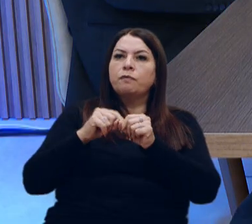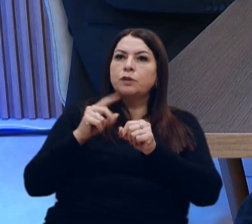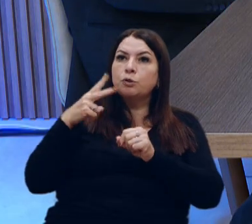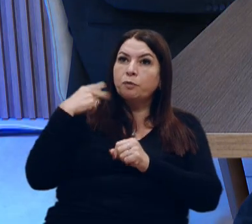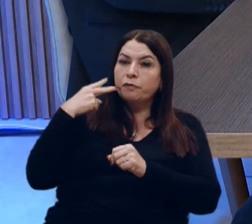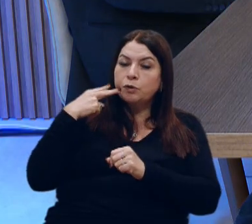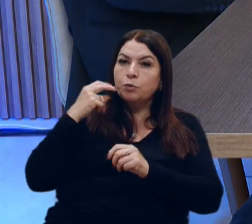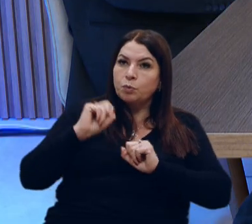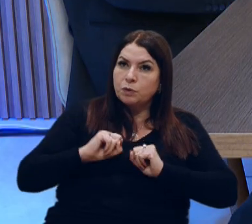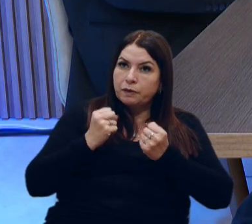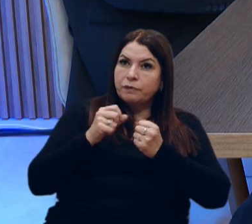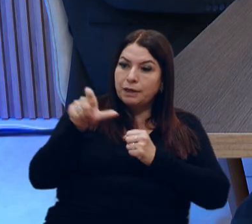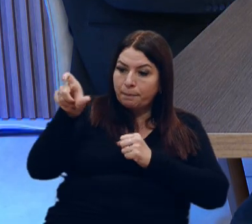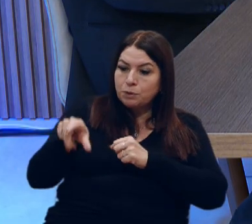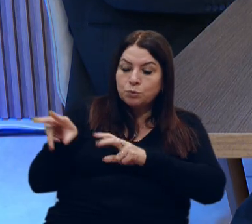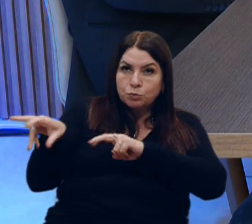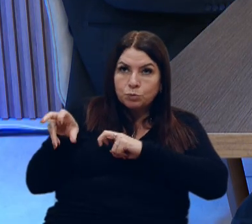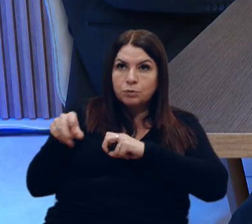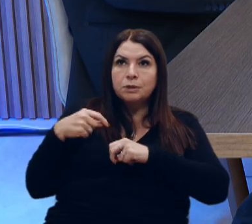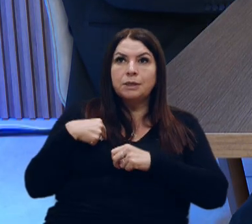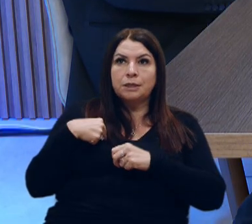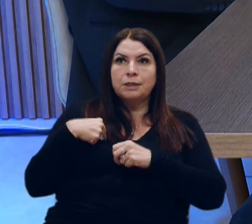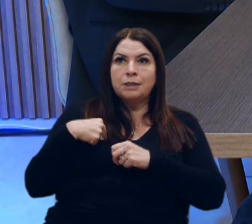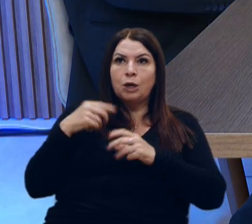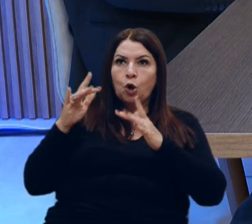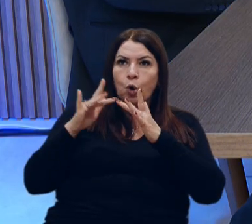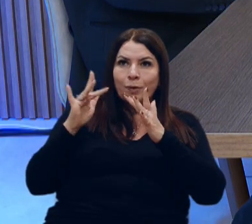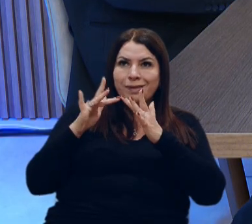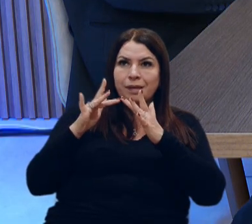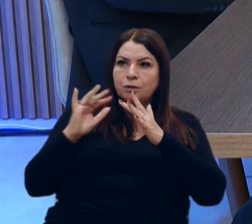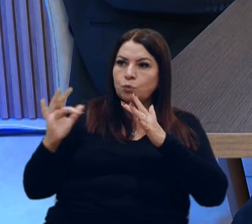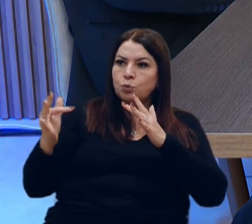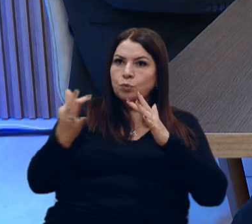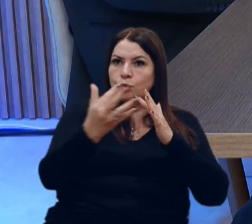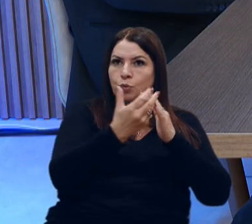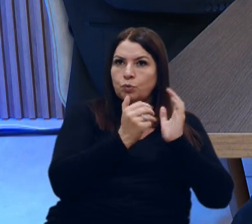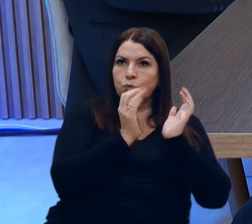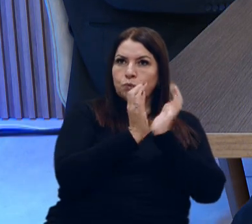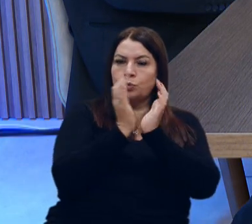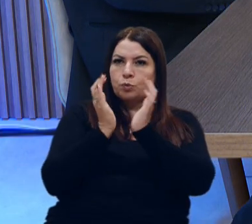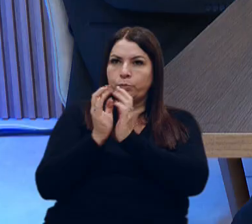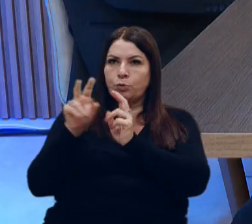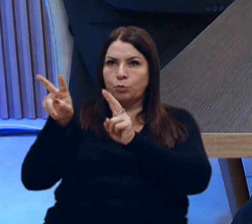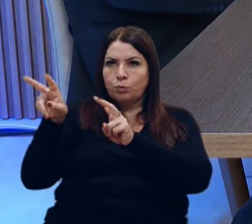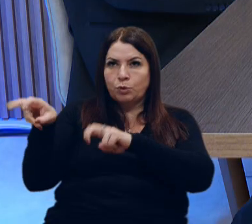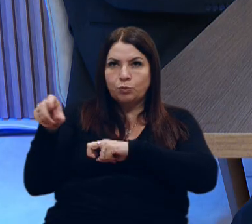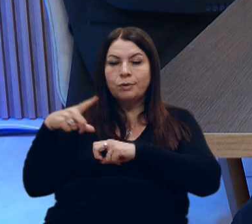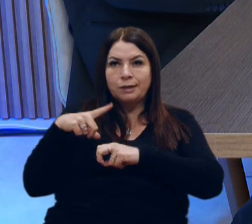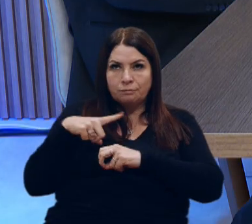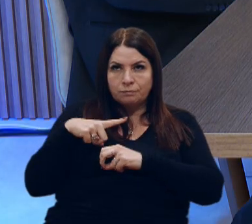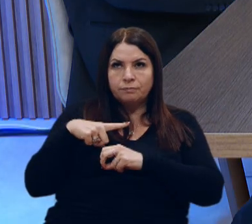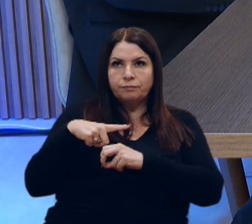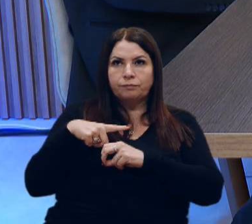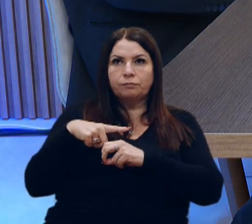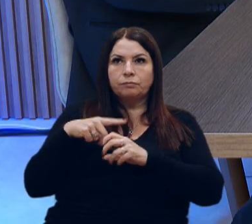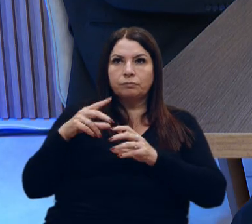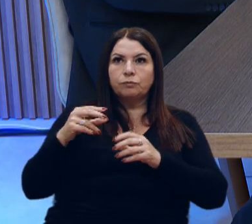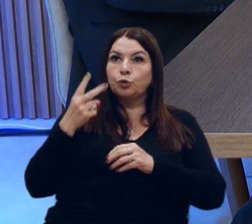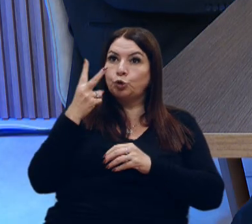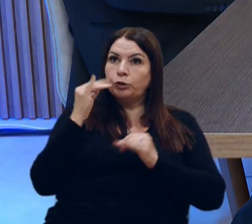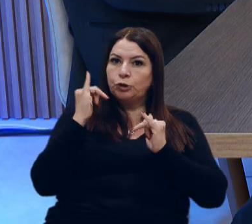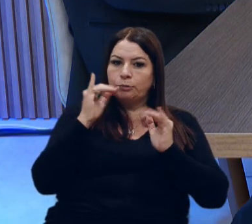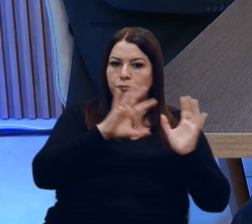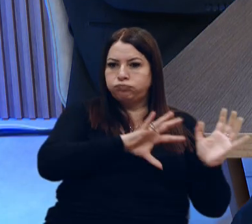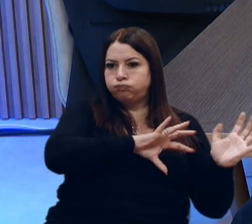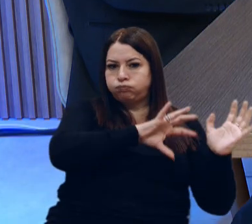parlamentar que defende o agricultor? Eu peguei, entrei em contato com todos os grupos de agricultor que eu tenho, a gente encheu 2 ônibus